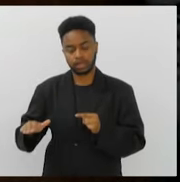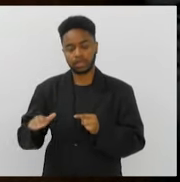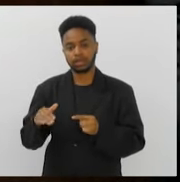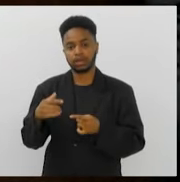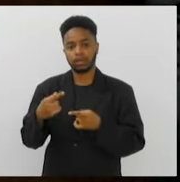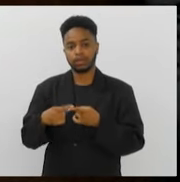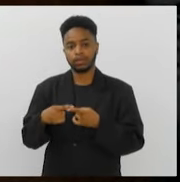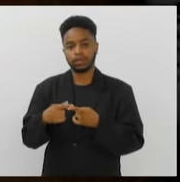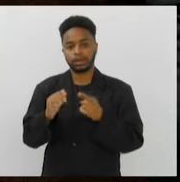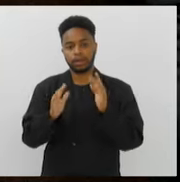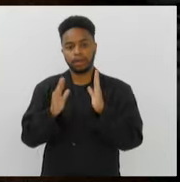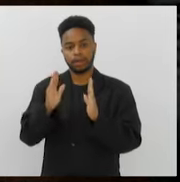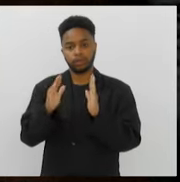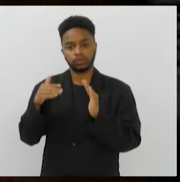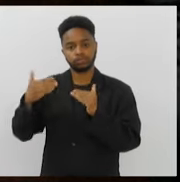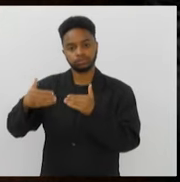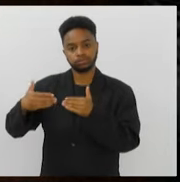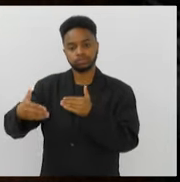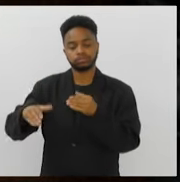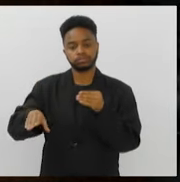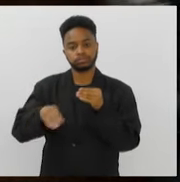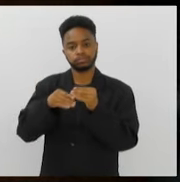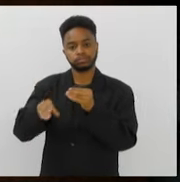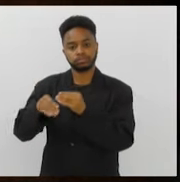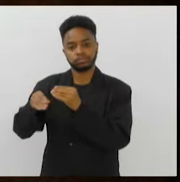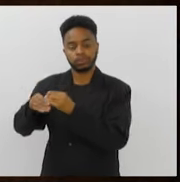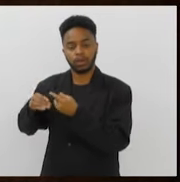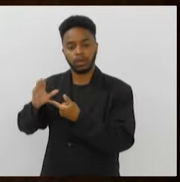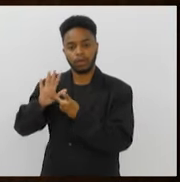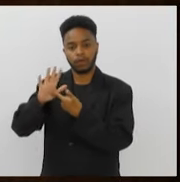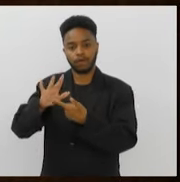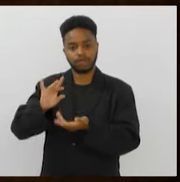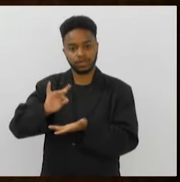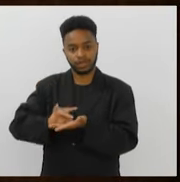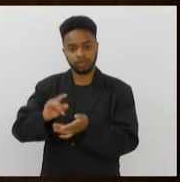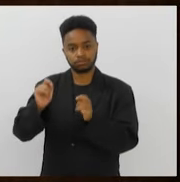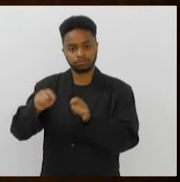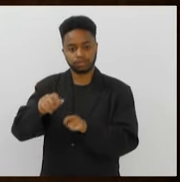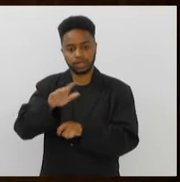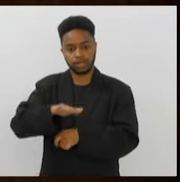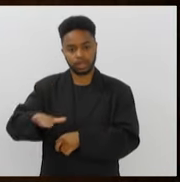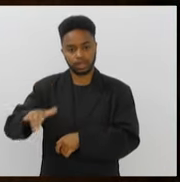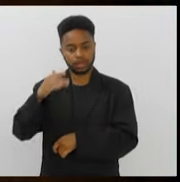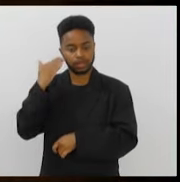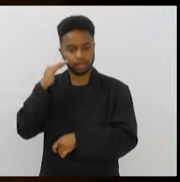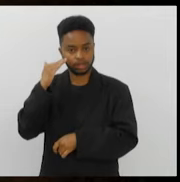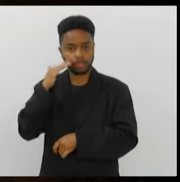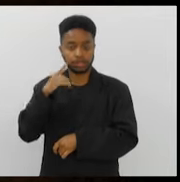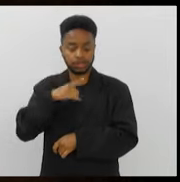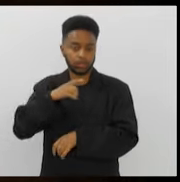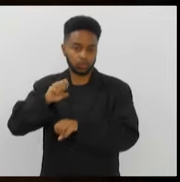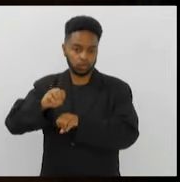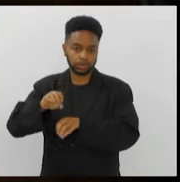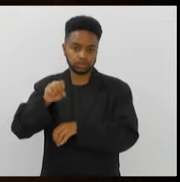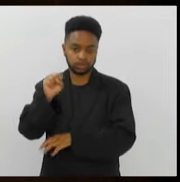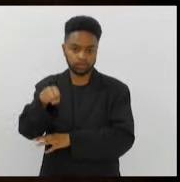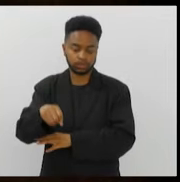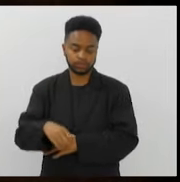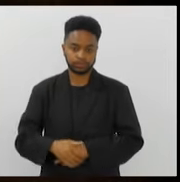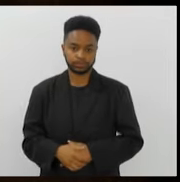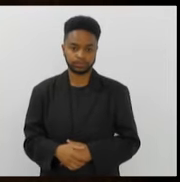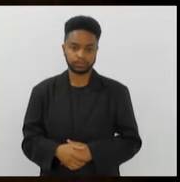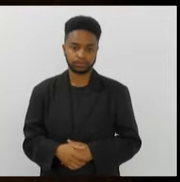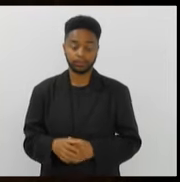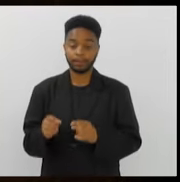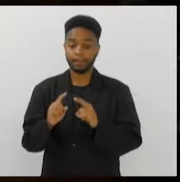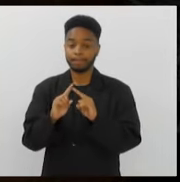a cada tempo sendo dada a ela a verdade que ele é capaz de entender, a gente tem educação.